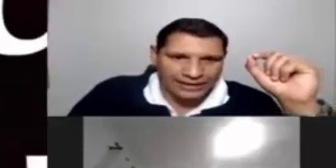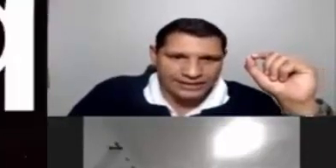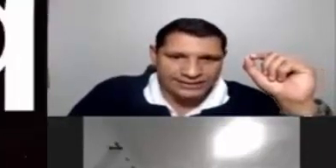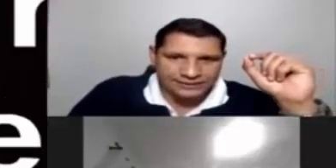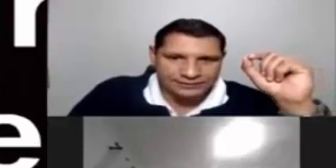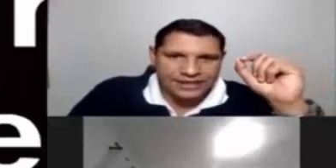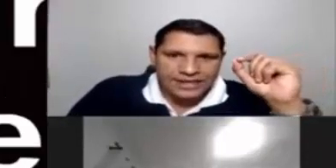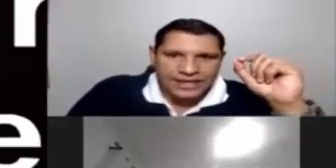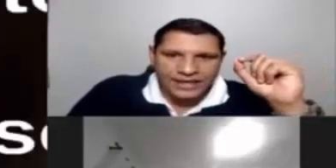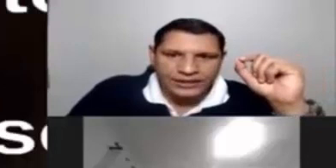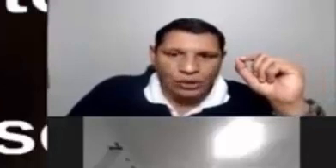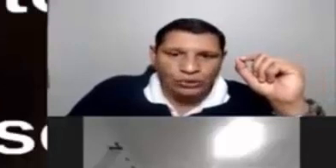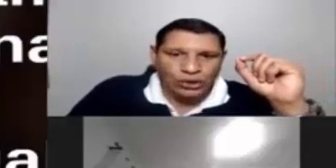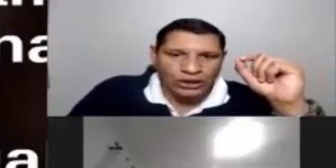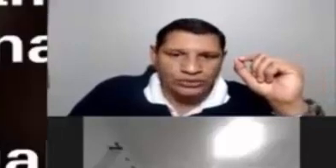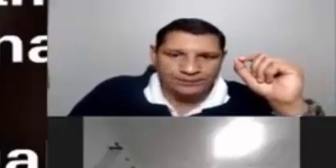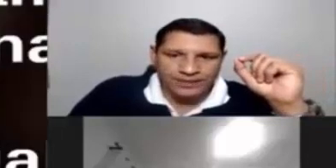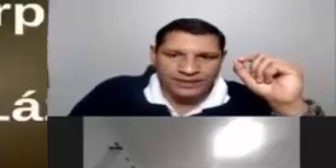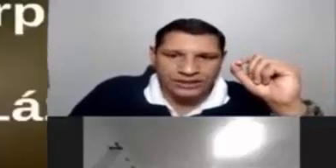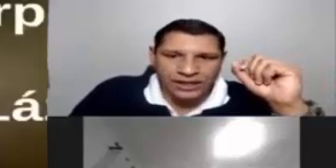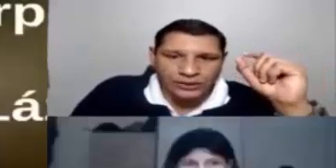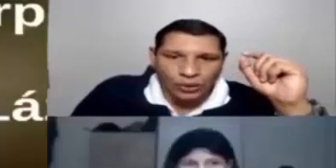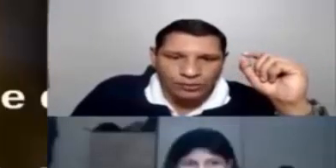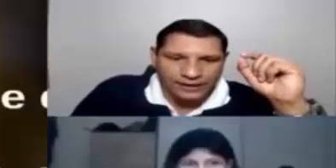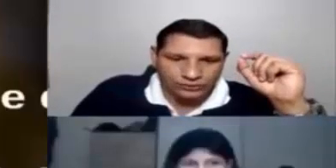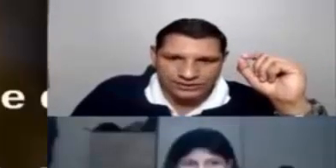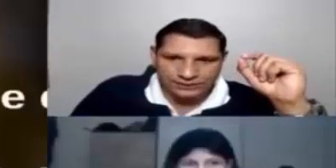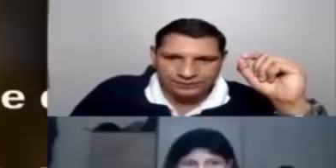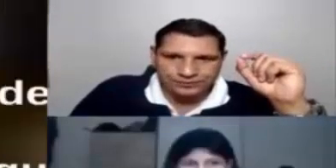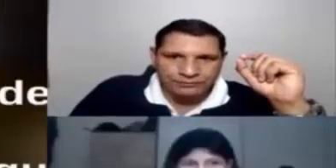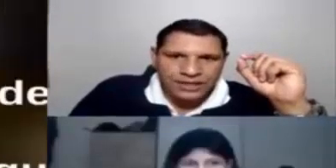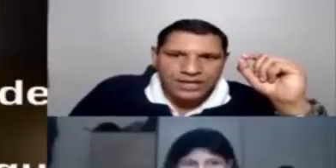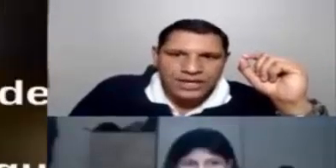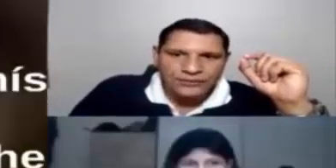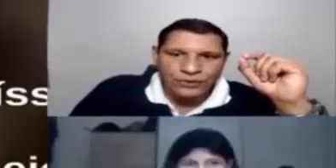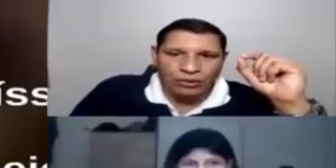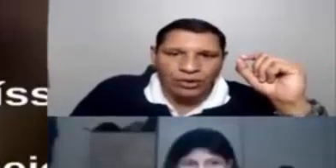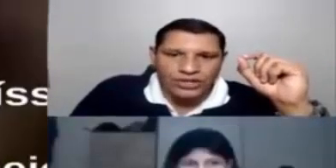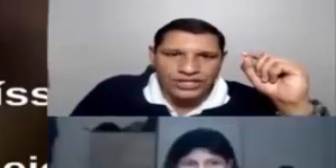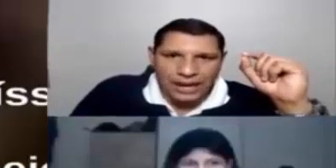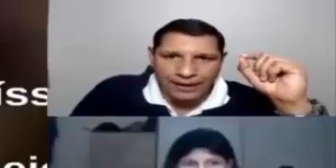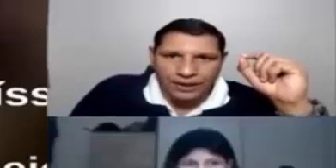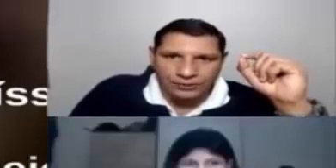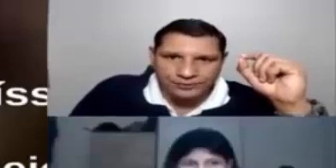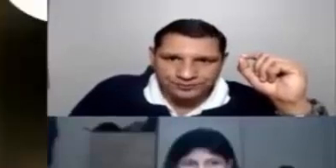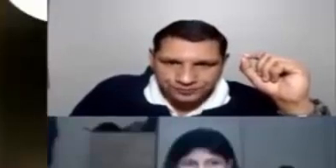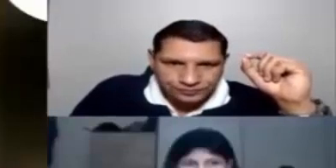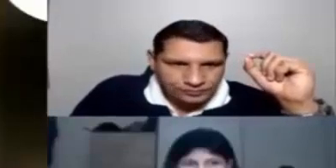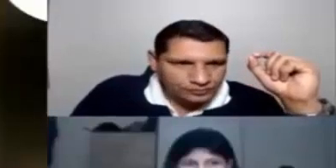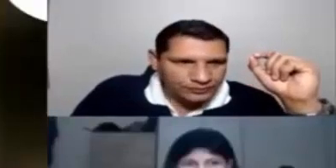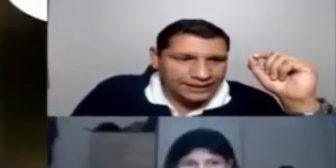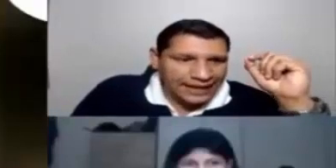E no Hades, ergueu os olhos, estando em tormentos. E viu ao longe Abraão